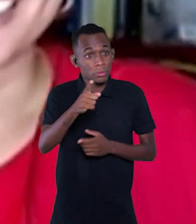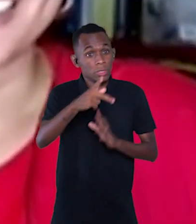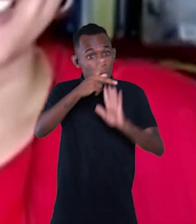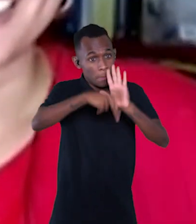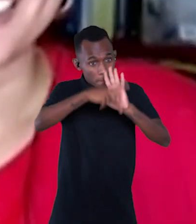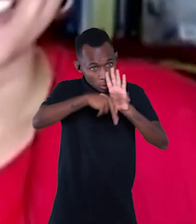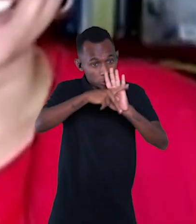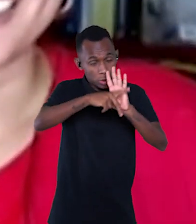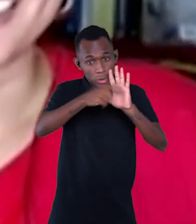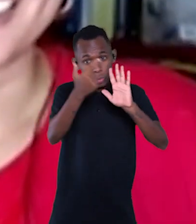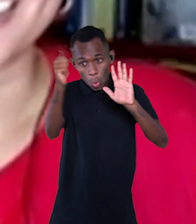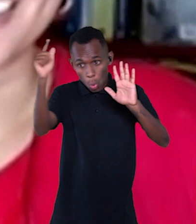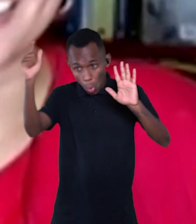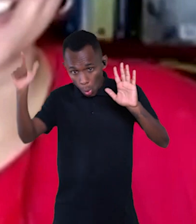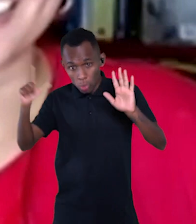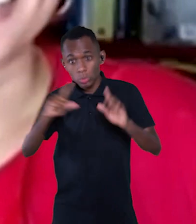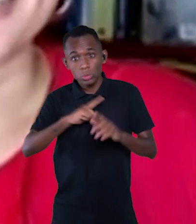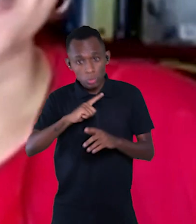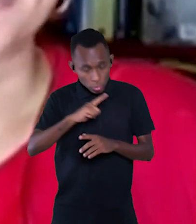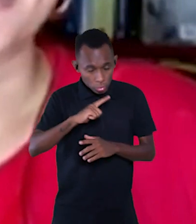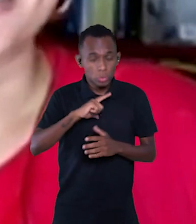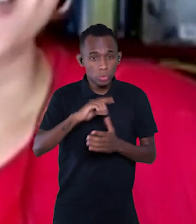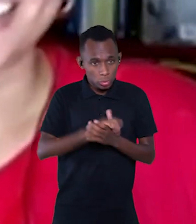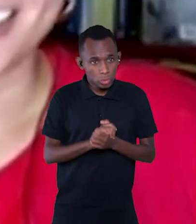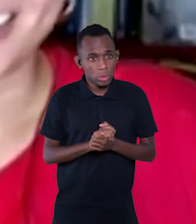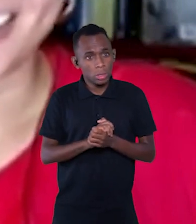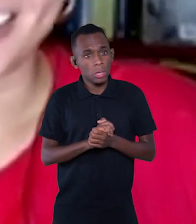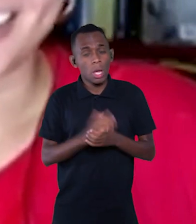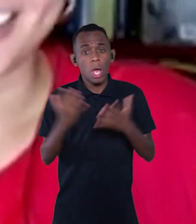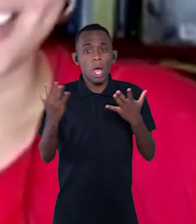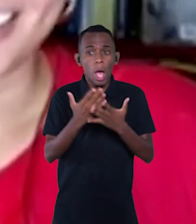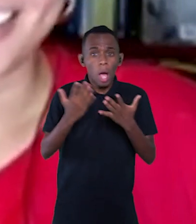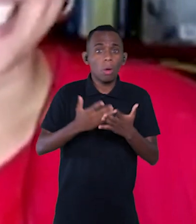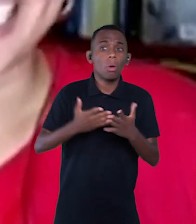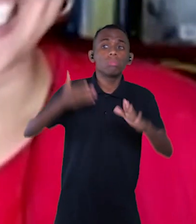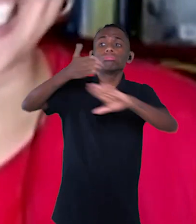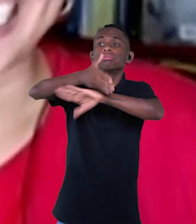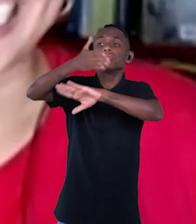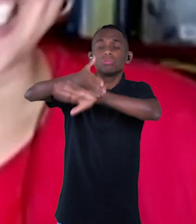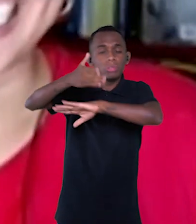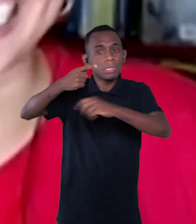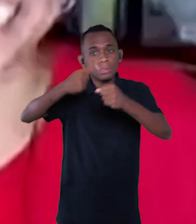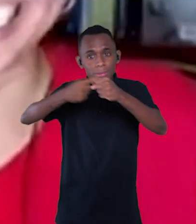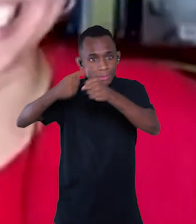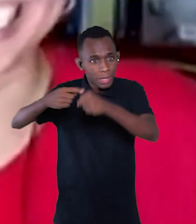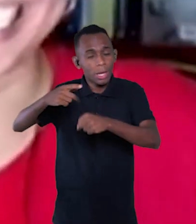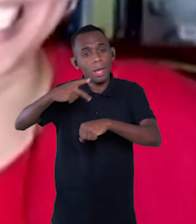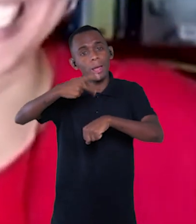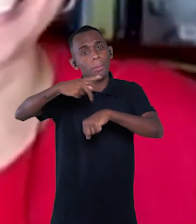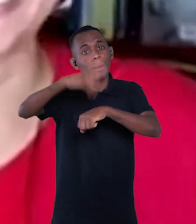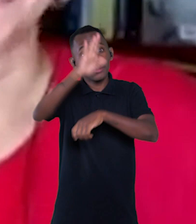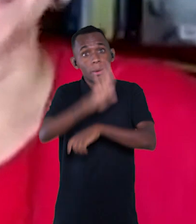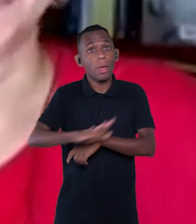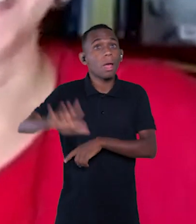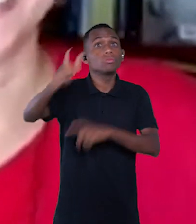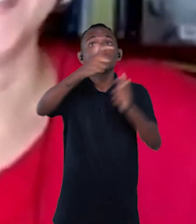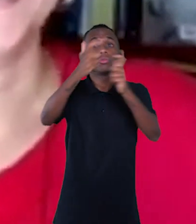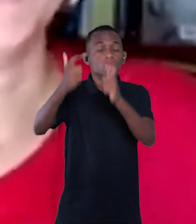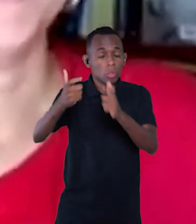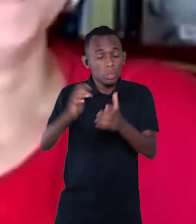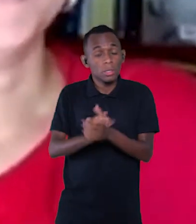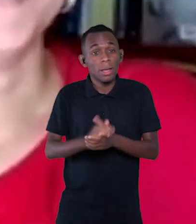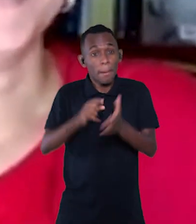E você está com projetos, né? Agora sair itinerando pela cidade, pelo Brasil, adorei.